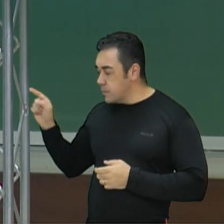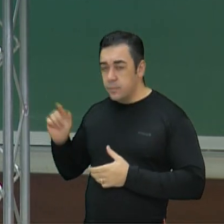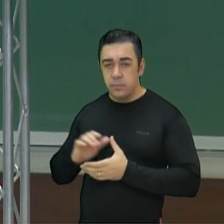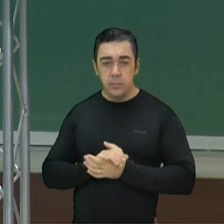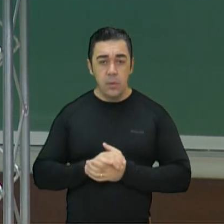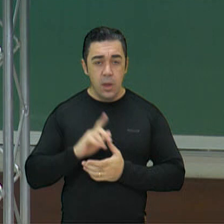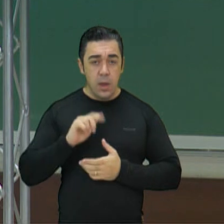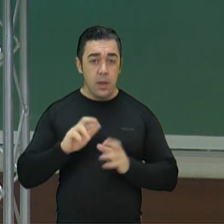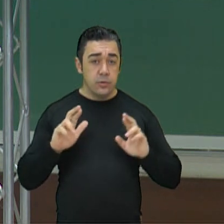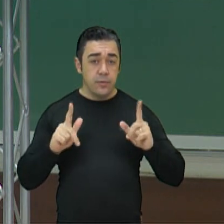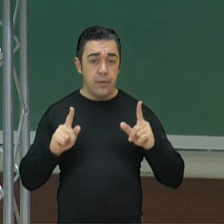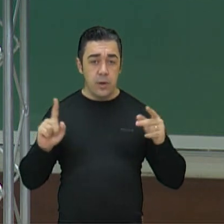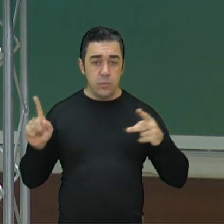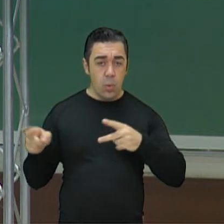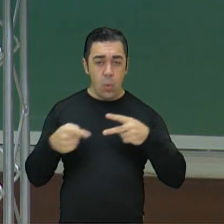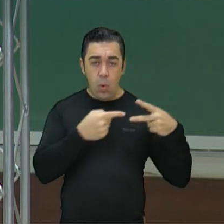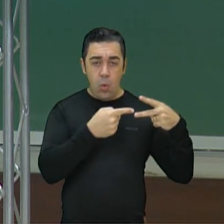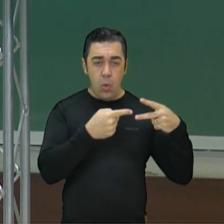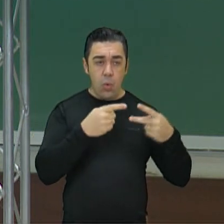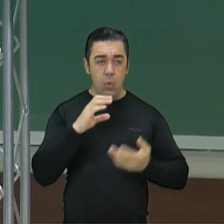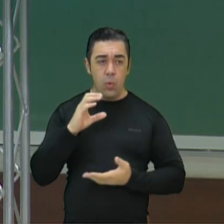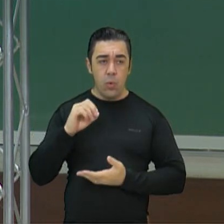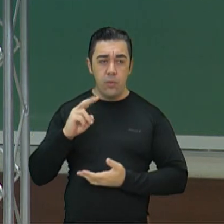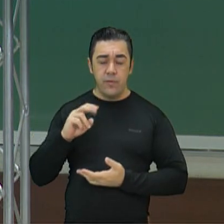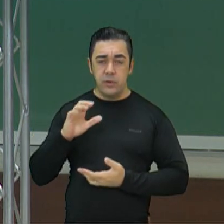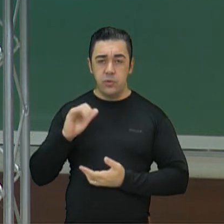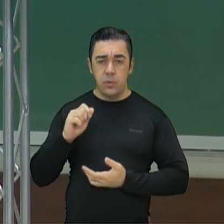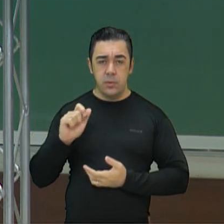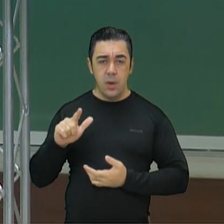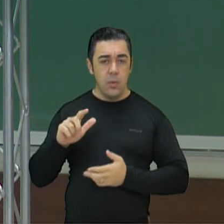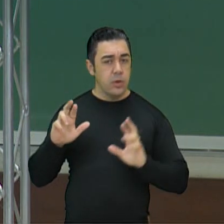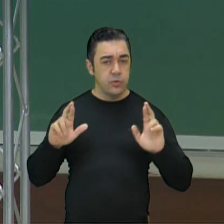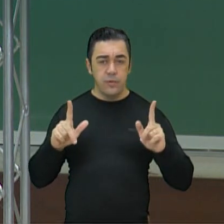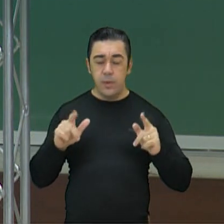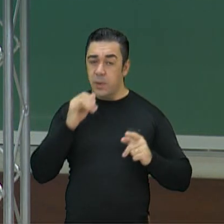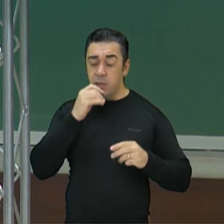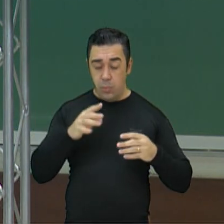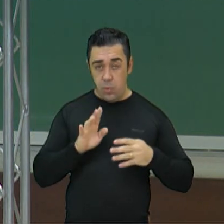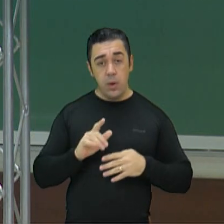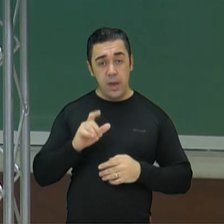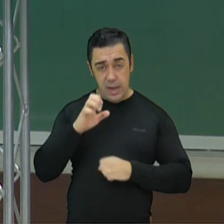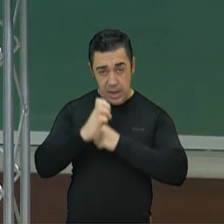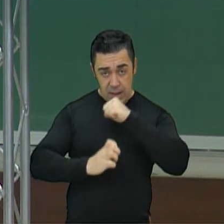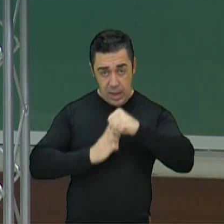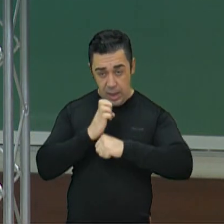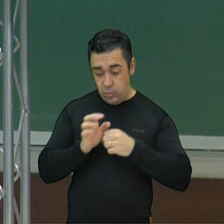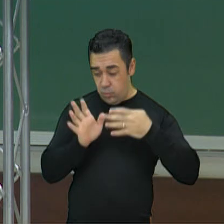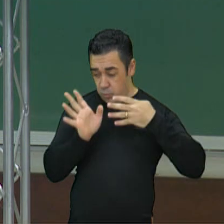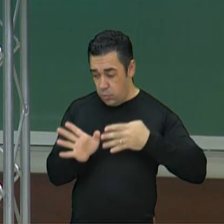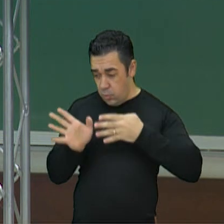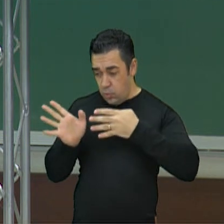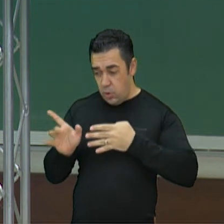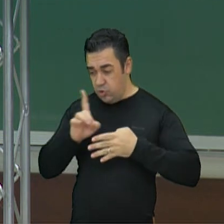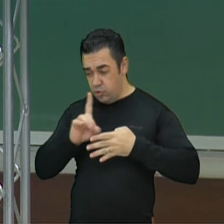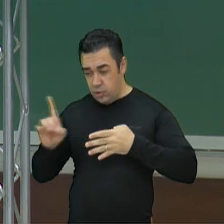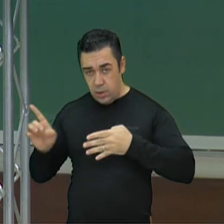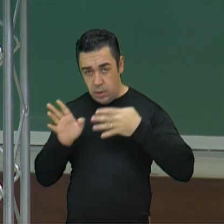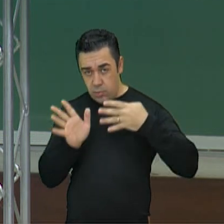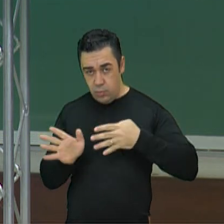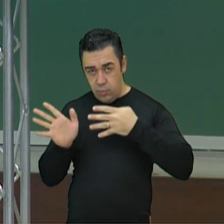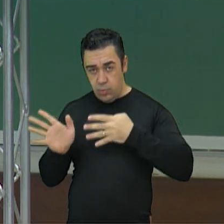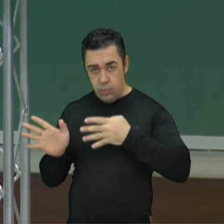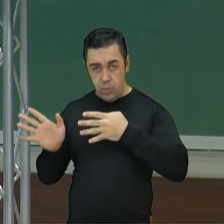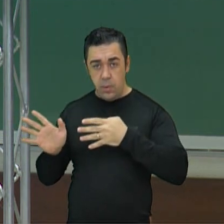sentido convencional da corrente é oposto ao movimento dos elétrons, né? Que nós vamos adotar nos